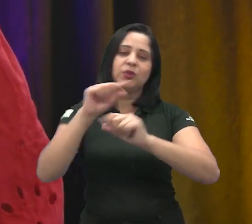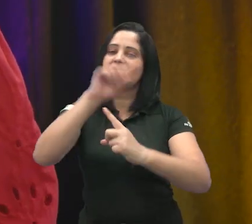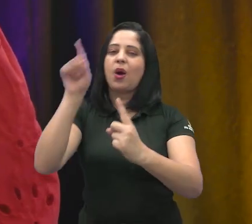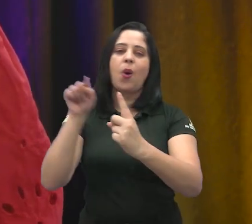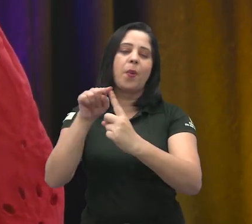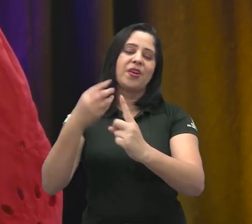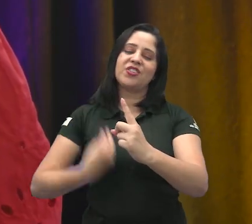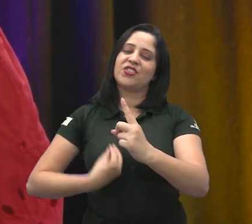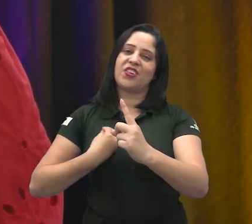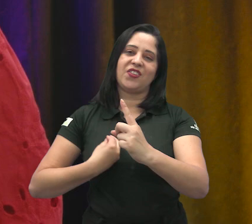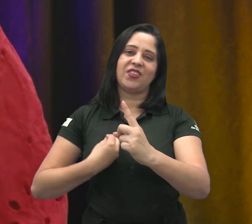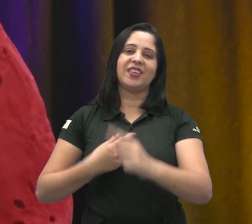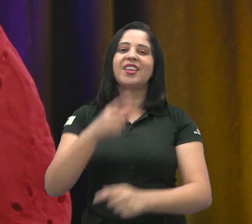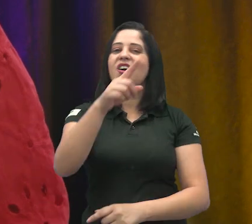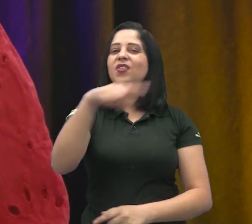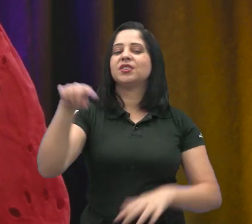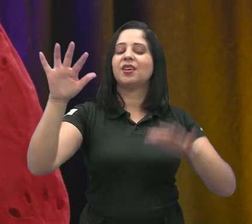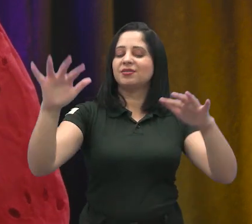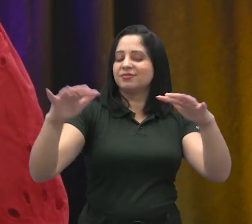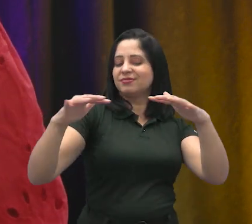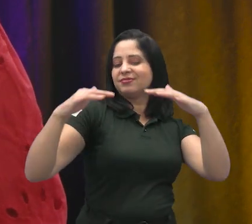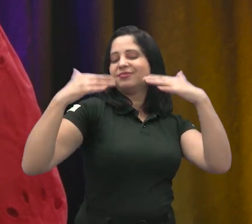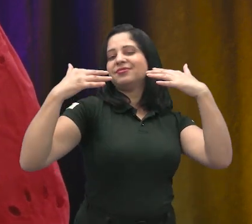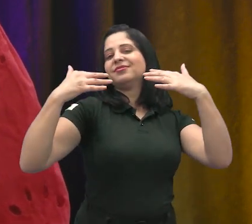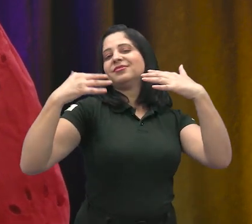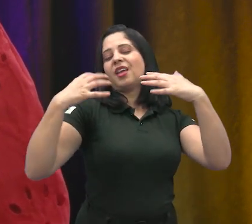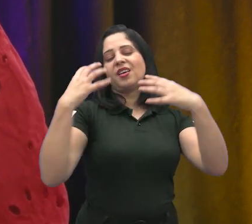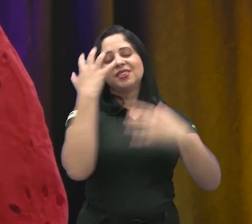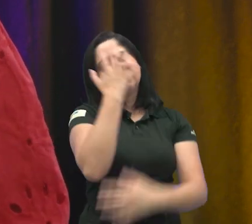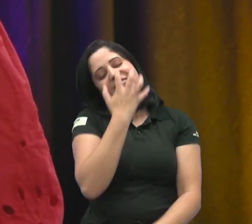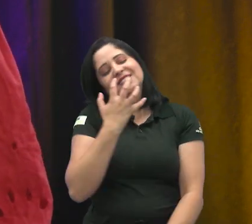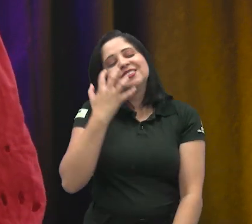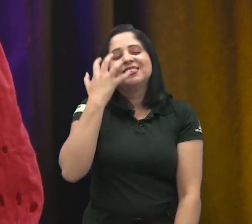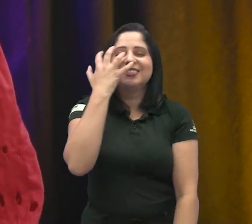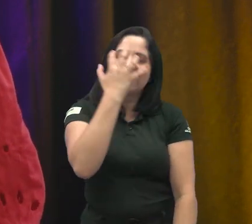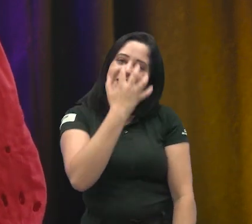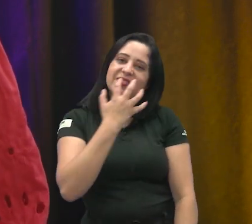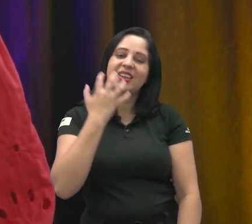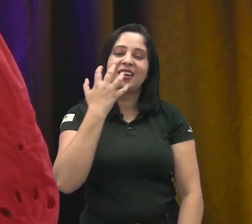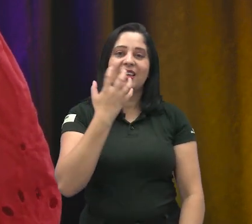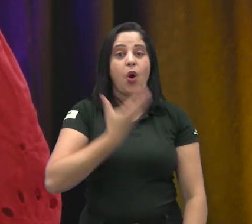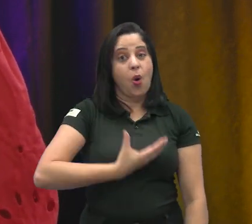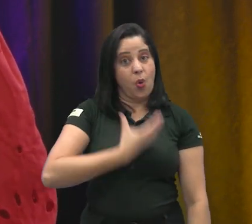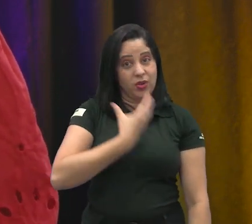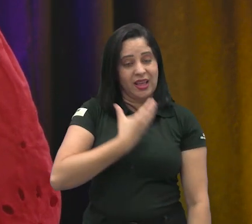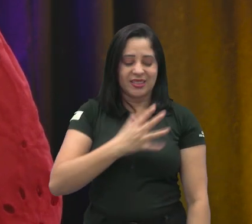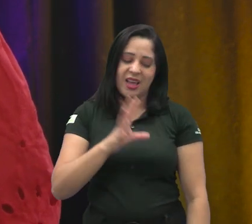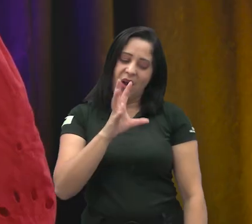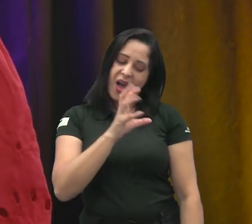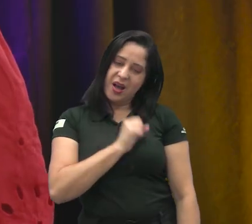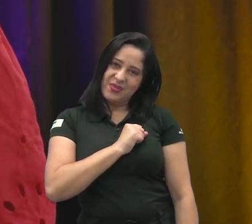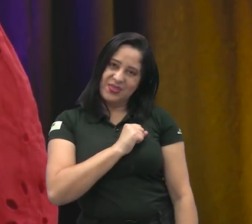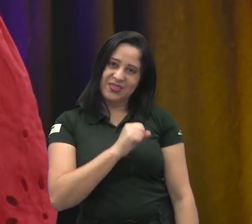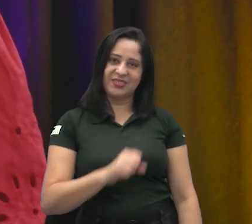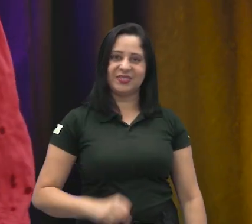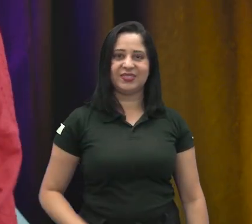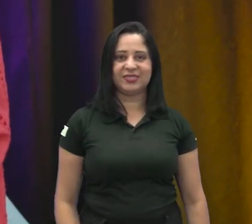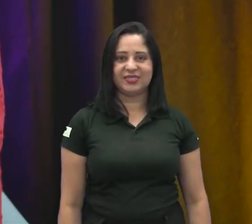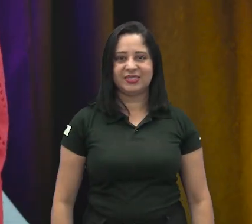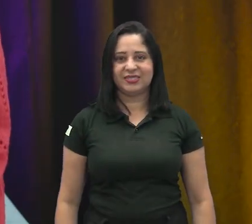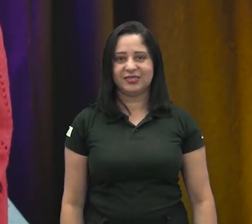se encantar com a paixão que transborda em suas canções e celebra o Natal com amor e harmonia.